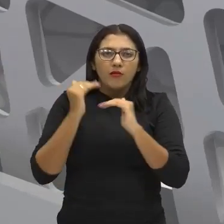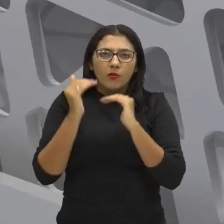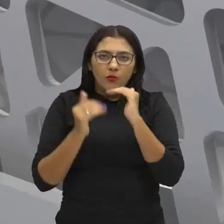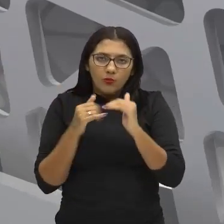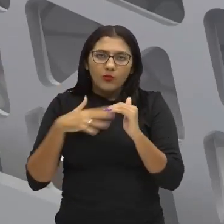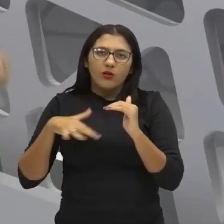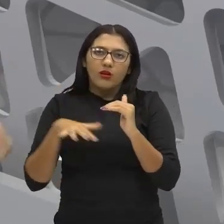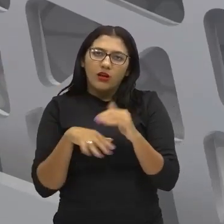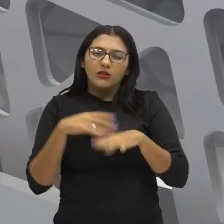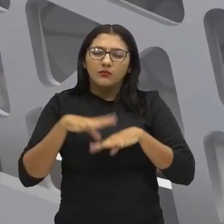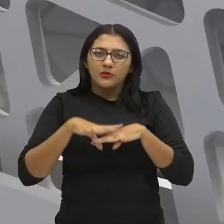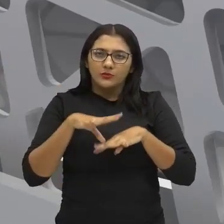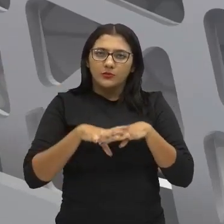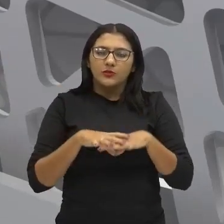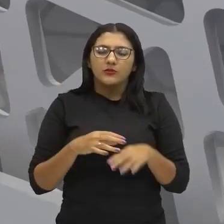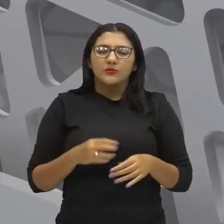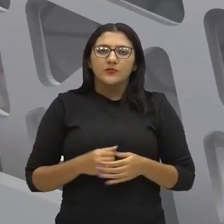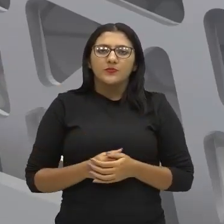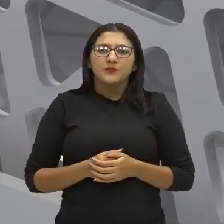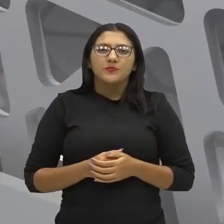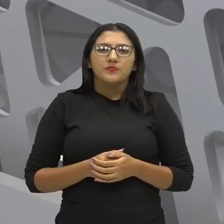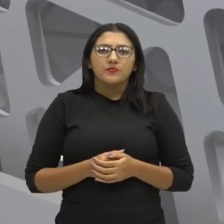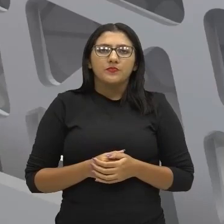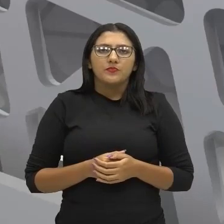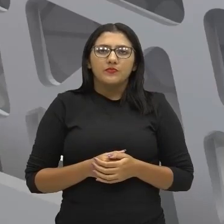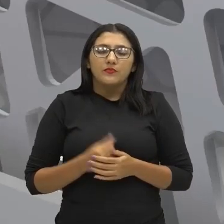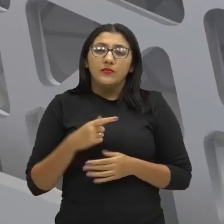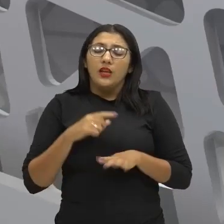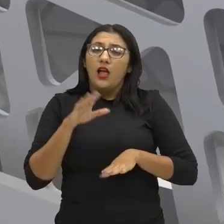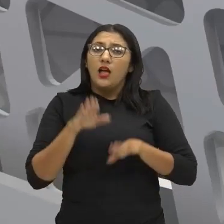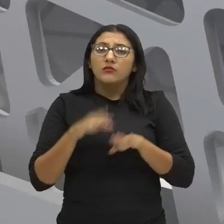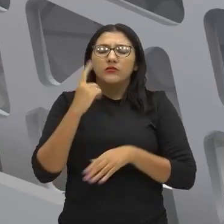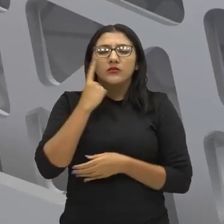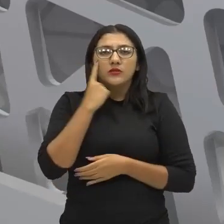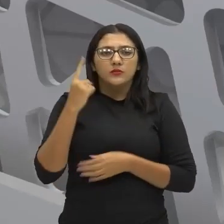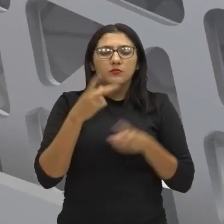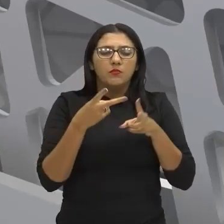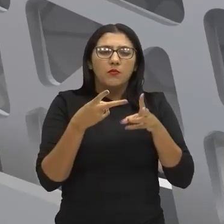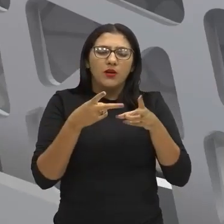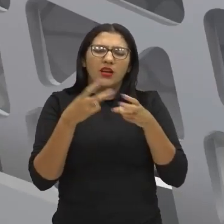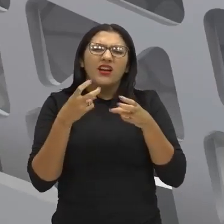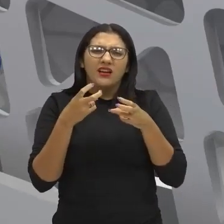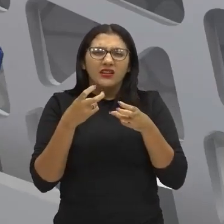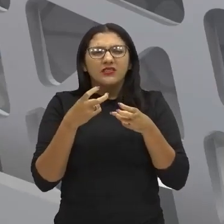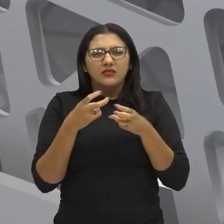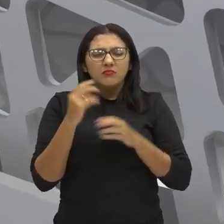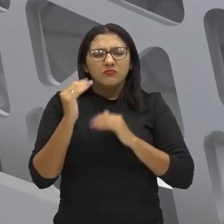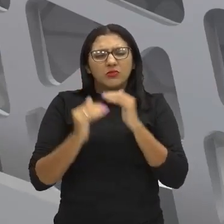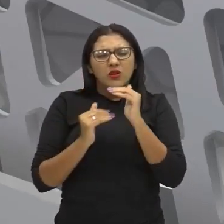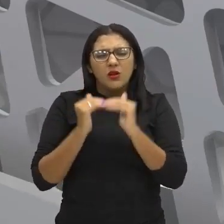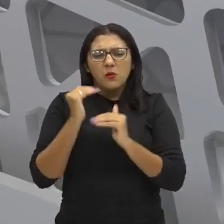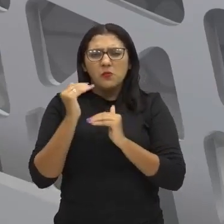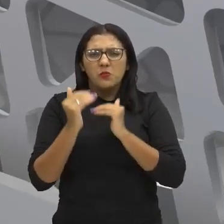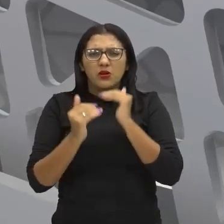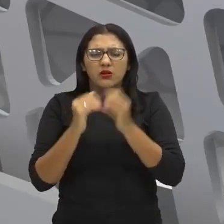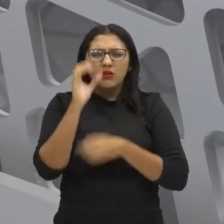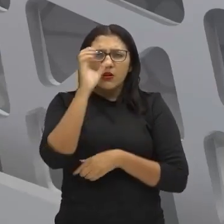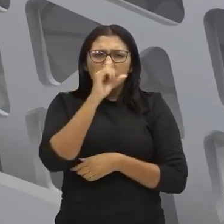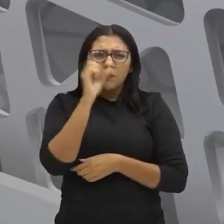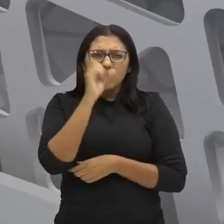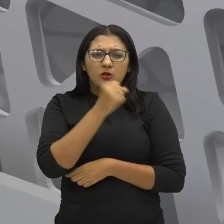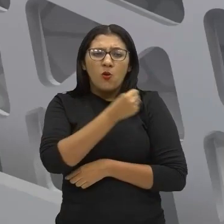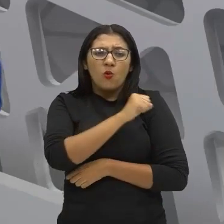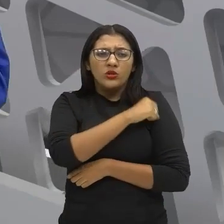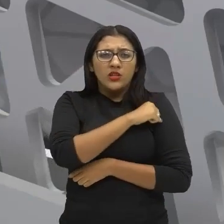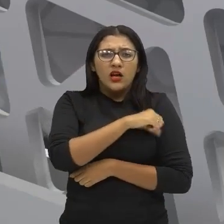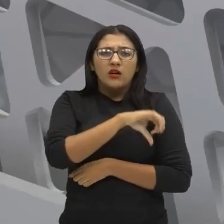da linguagem da matemática. Porque chega um momento que você vai perceber, à medida que você for caminhando para o 8º aninho, para